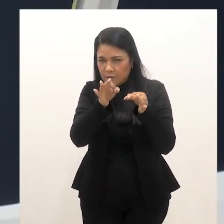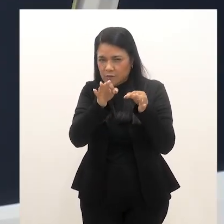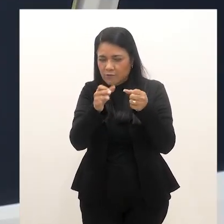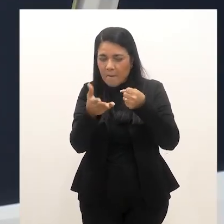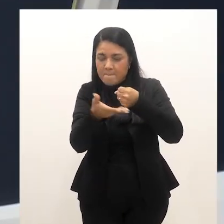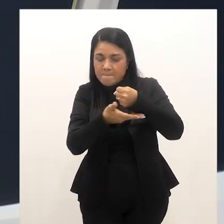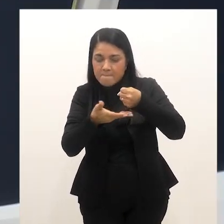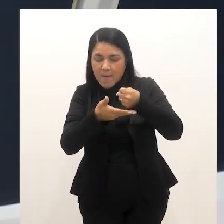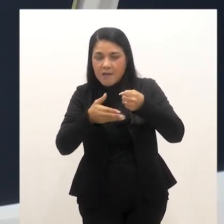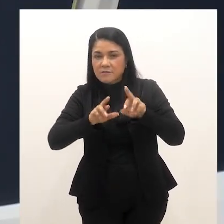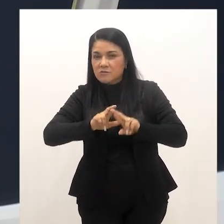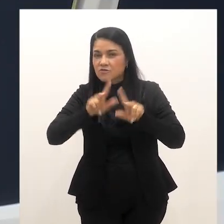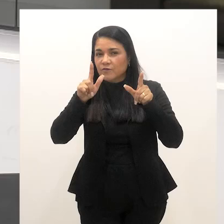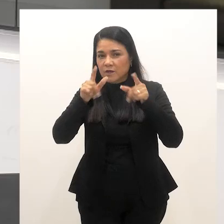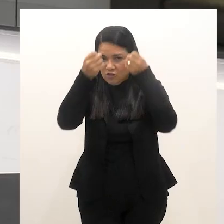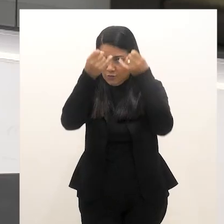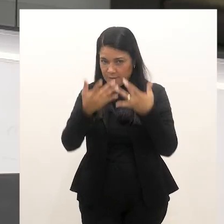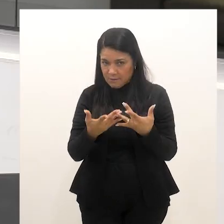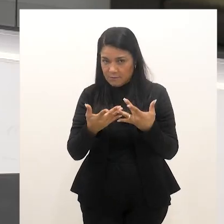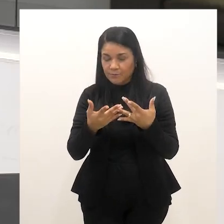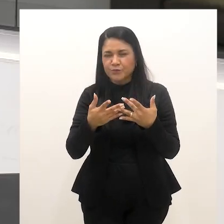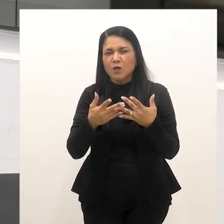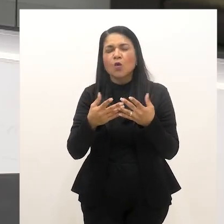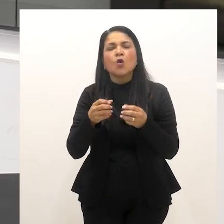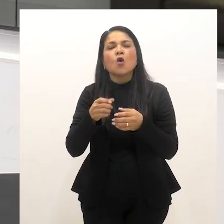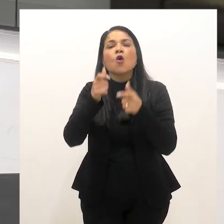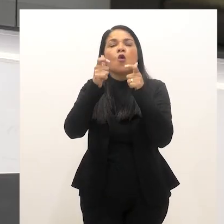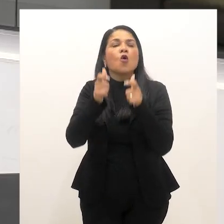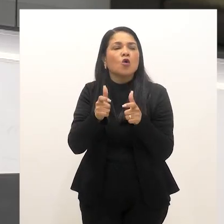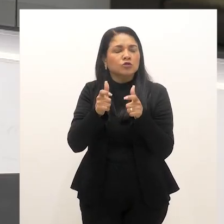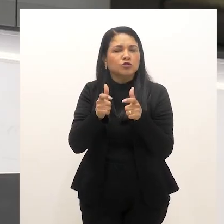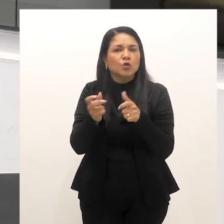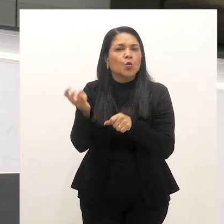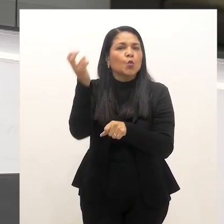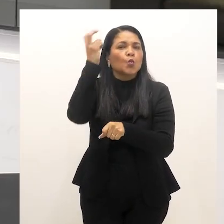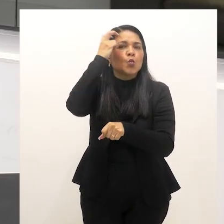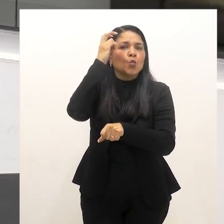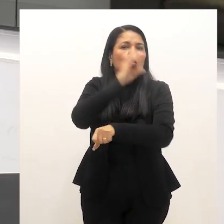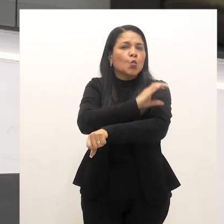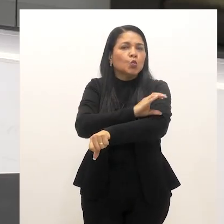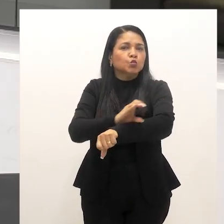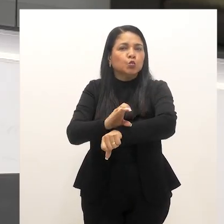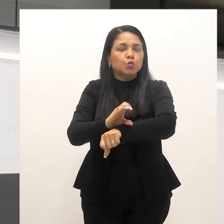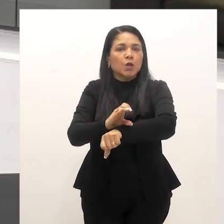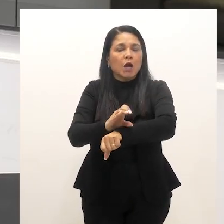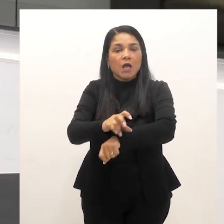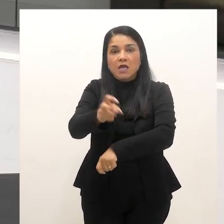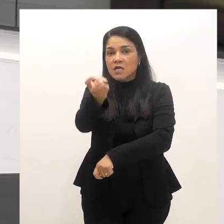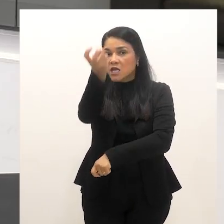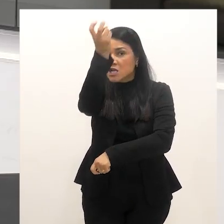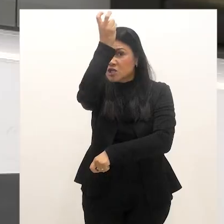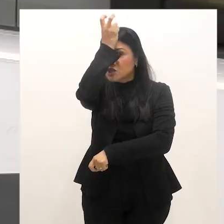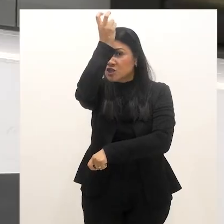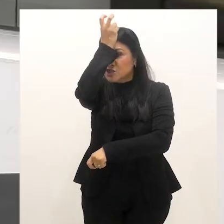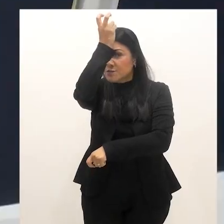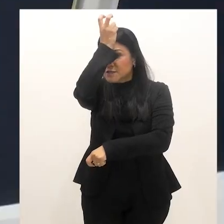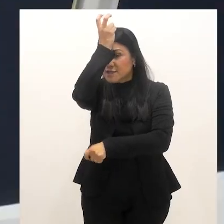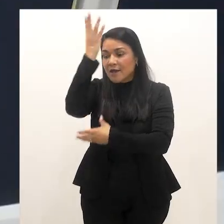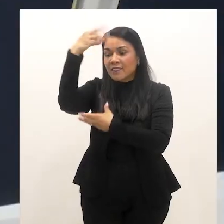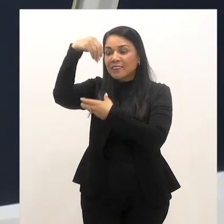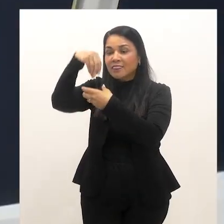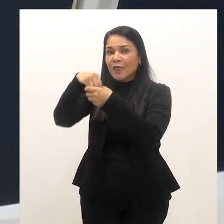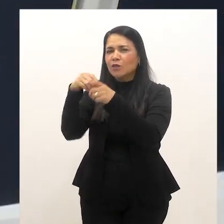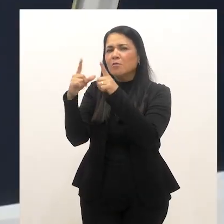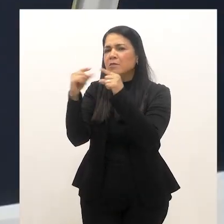outros fundamentos. E aonde que entra a cultura egípcia nessa história que se passa em Brasília? Então,